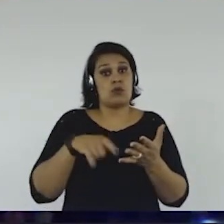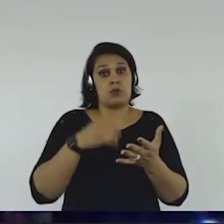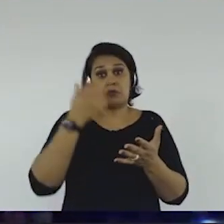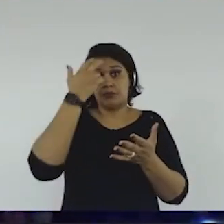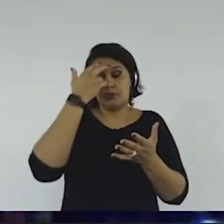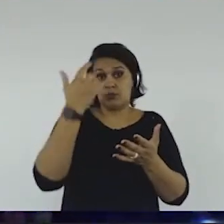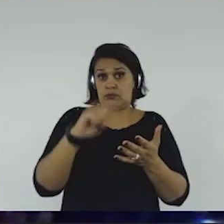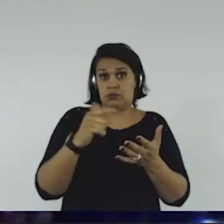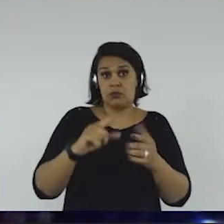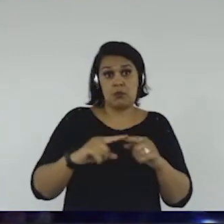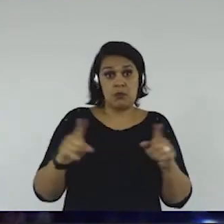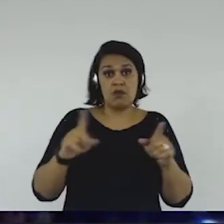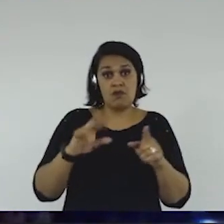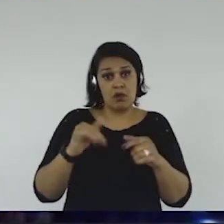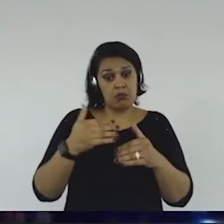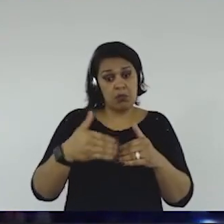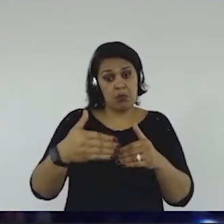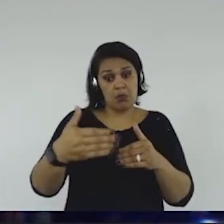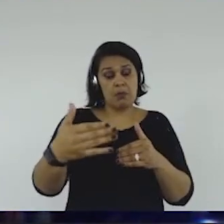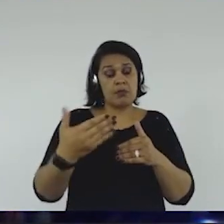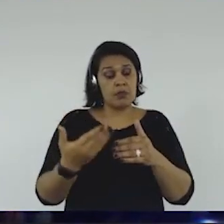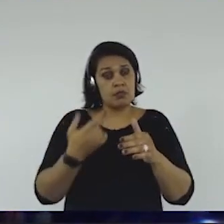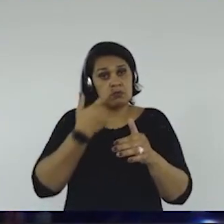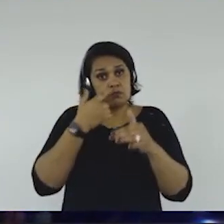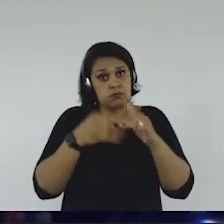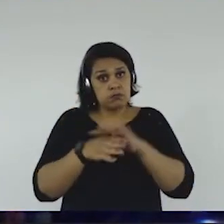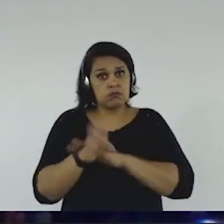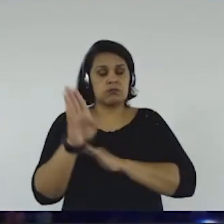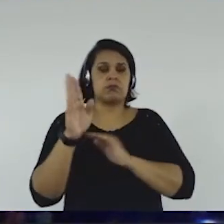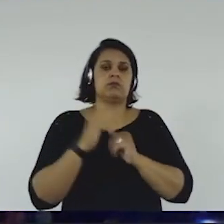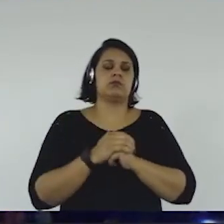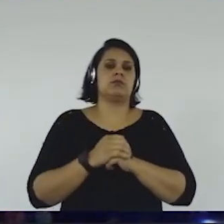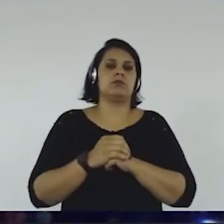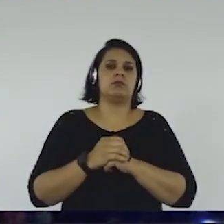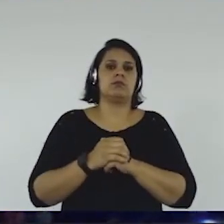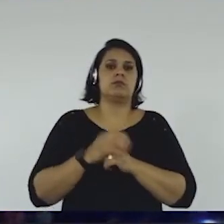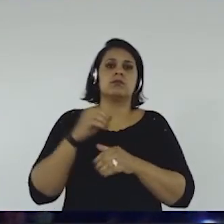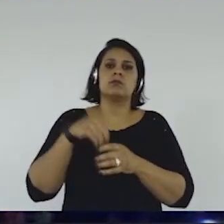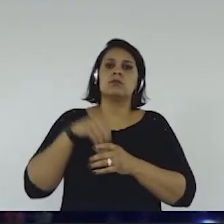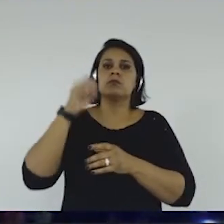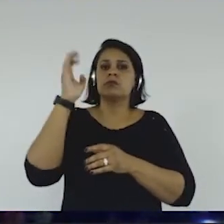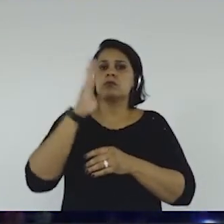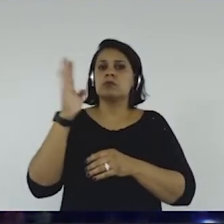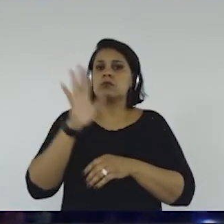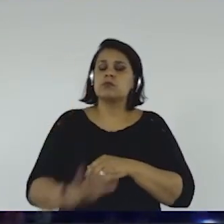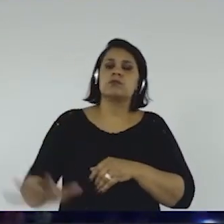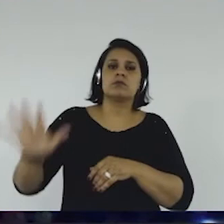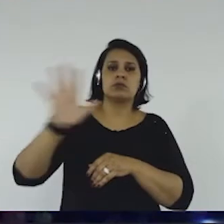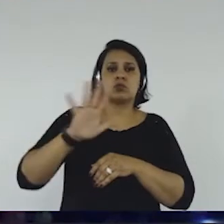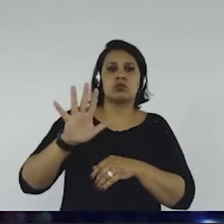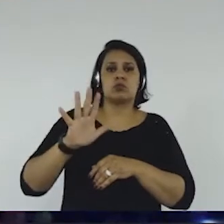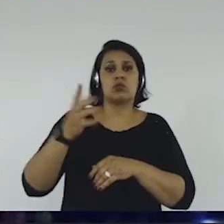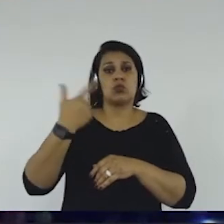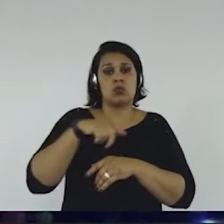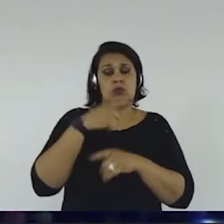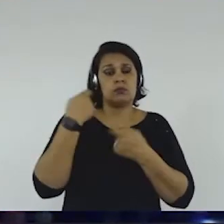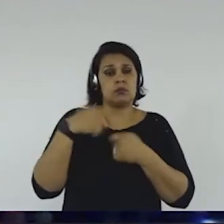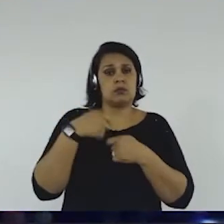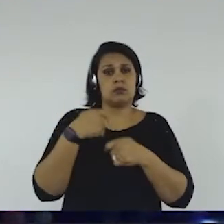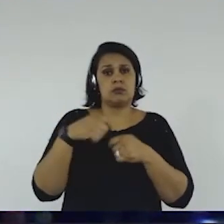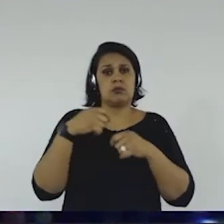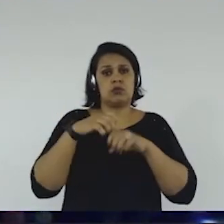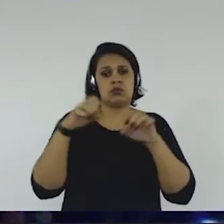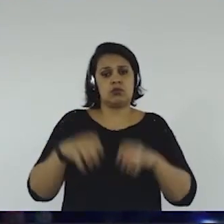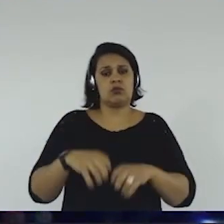mediação empresarial, mas ela já começa a crescer aqui. E ela ocorre no Brasil todo. Nós precisaremos de estruturas para